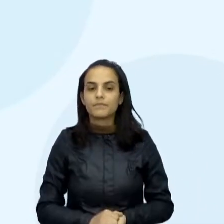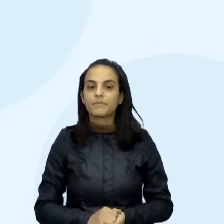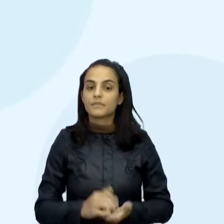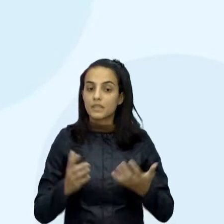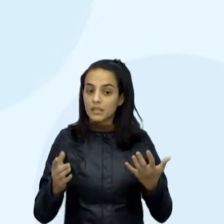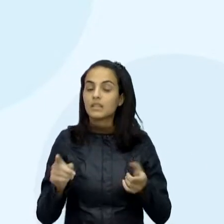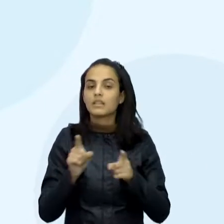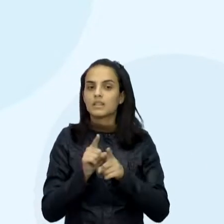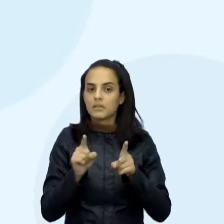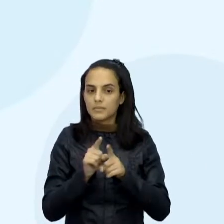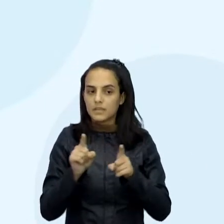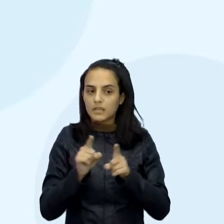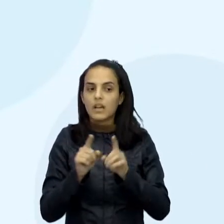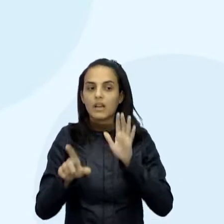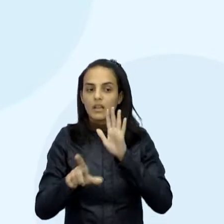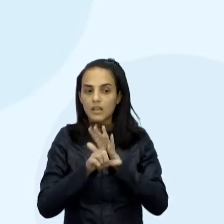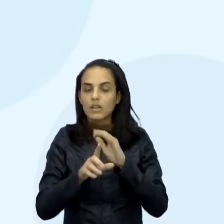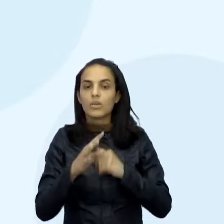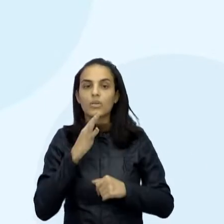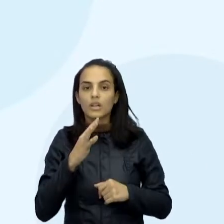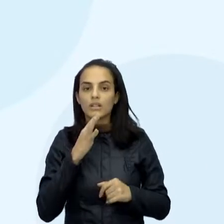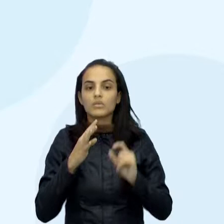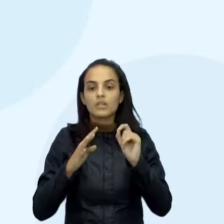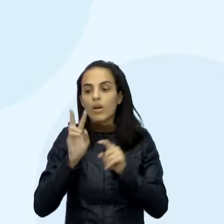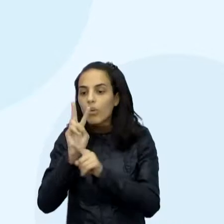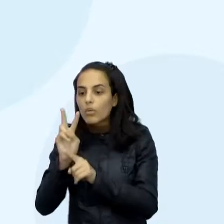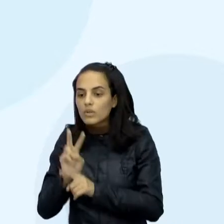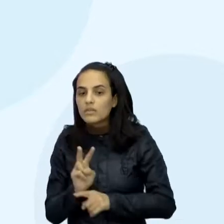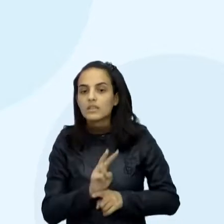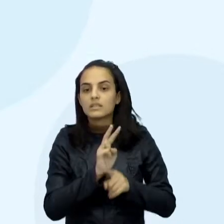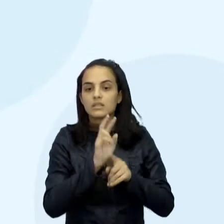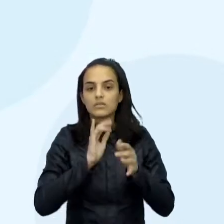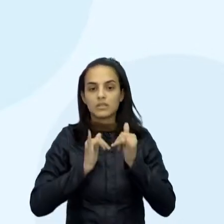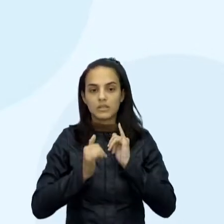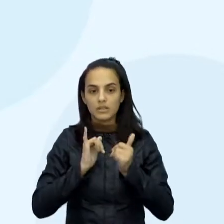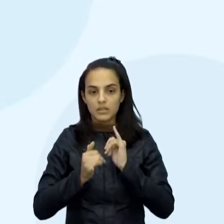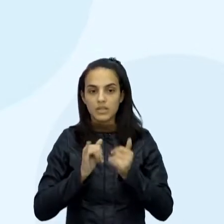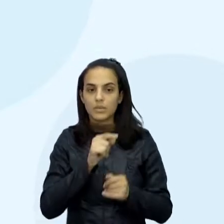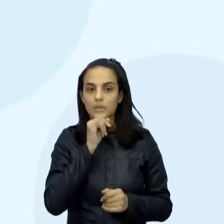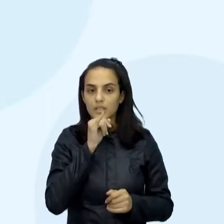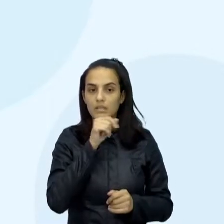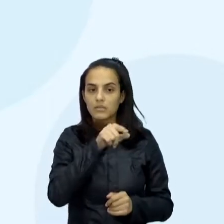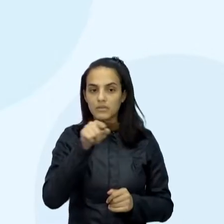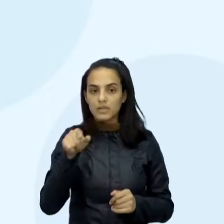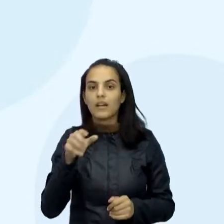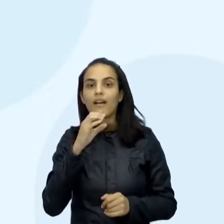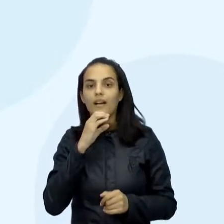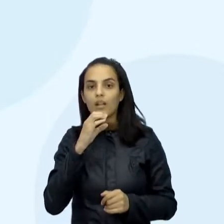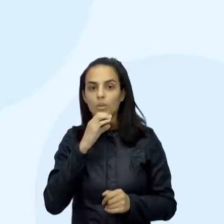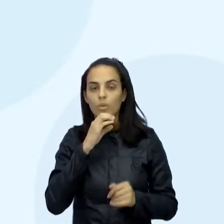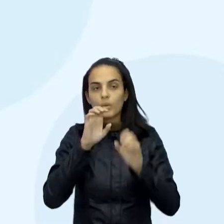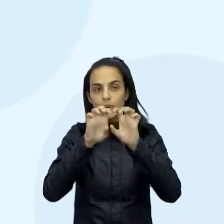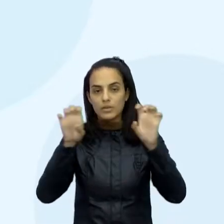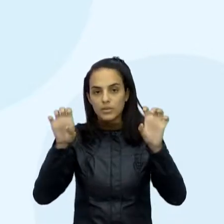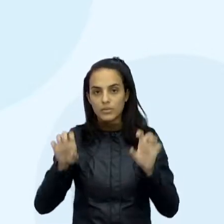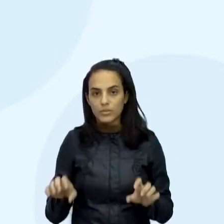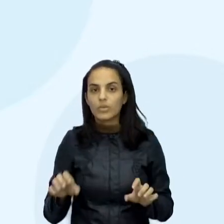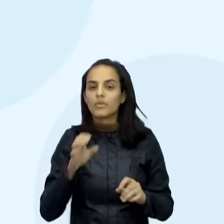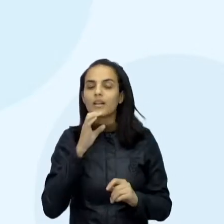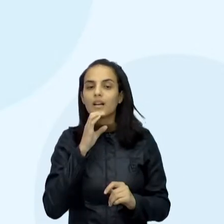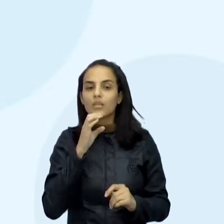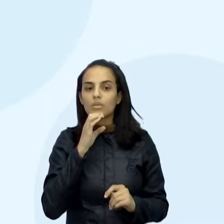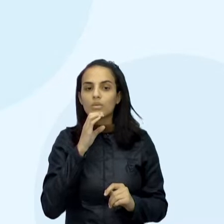esta lei também é conhecida como conservação de energia. Então, quando você oferece calor para uma estrutura, este